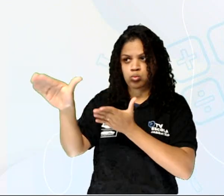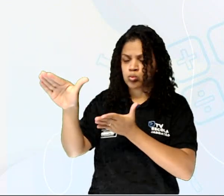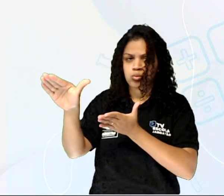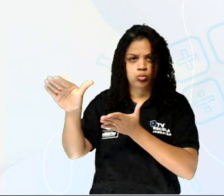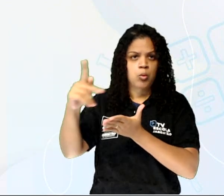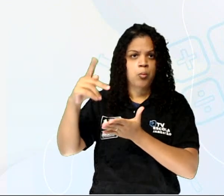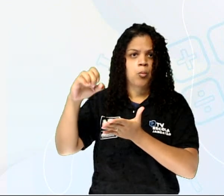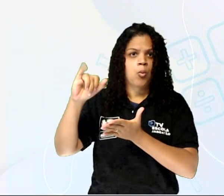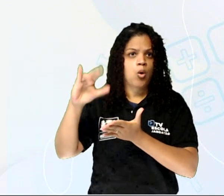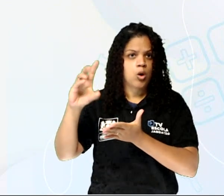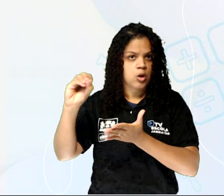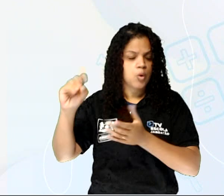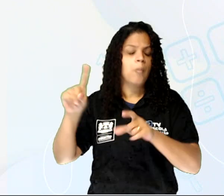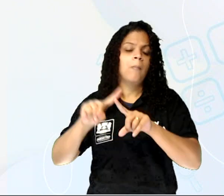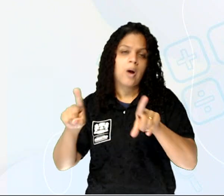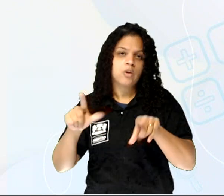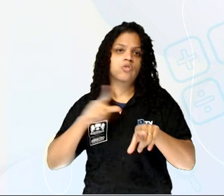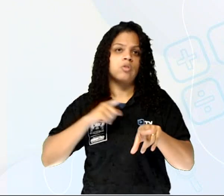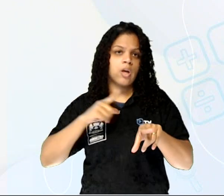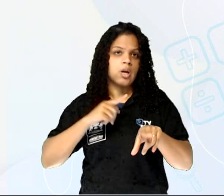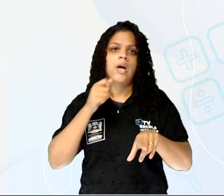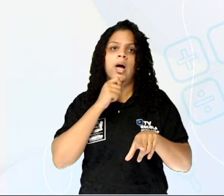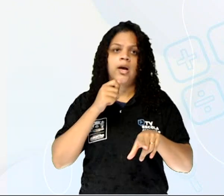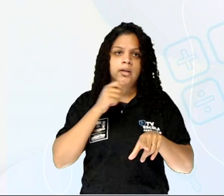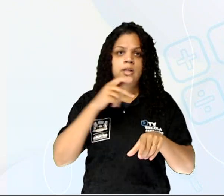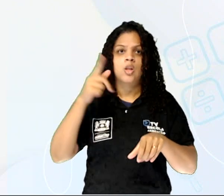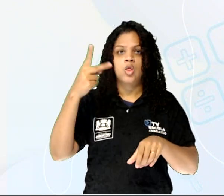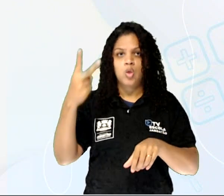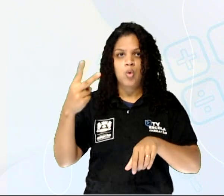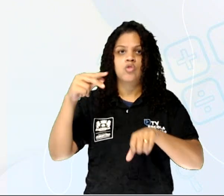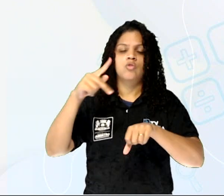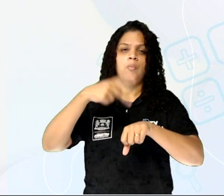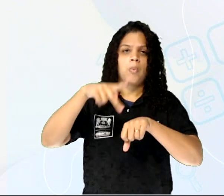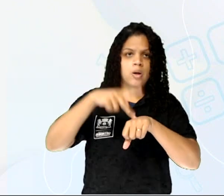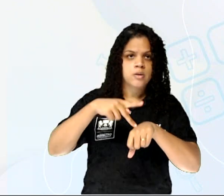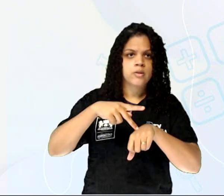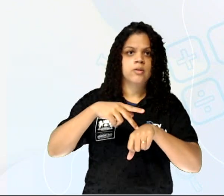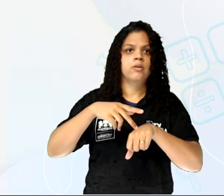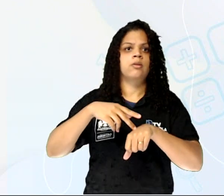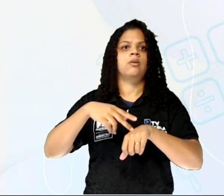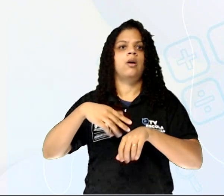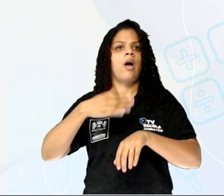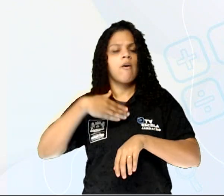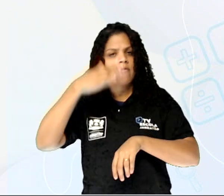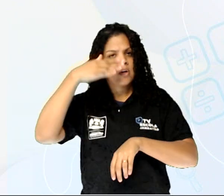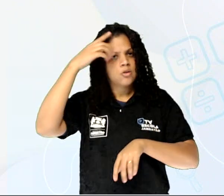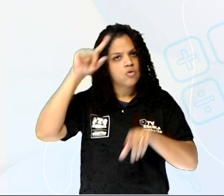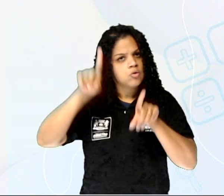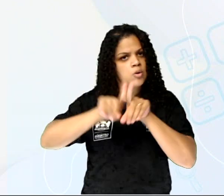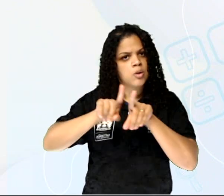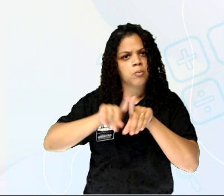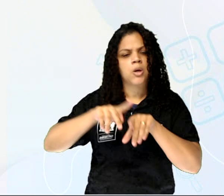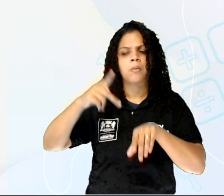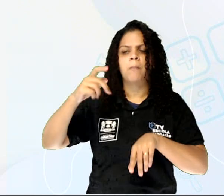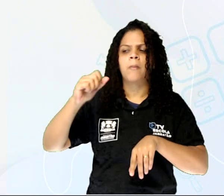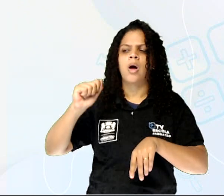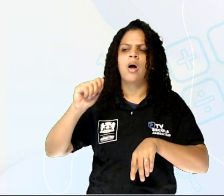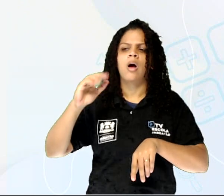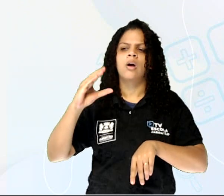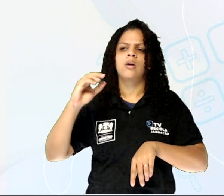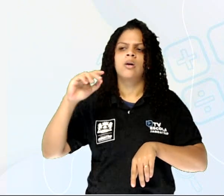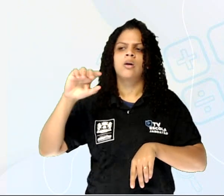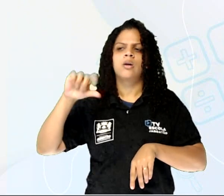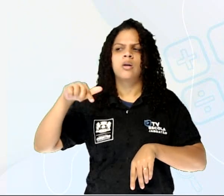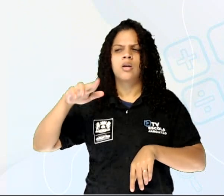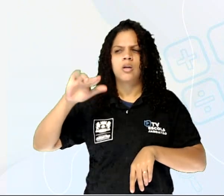forma endêmica em pelo menos 2 países, Paquistão e Afeganistão. Por isso, é muito importante continuar seguindo as campanhas